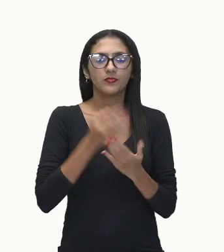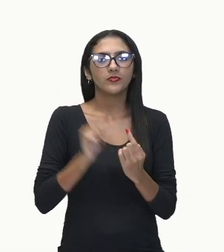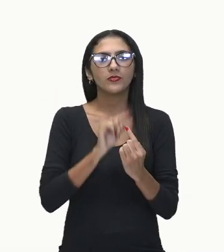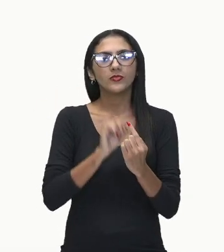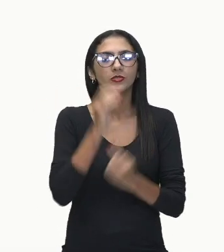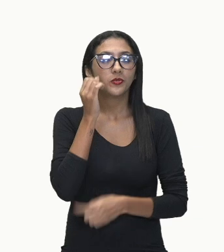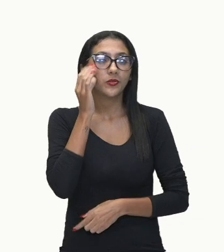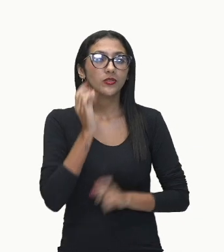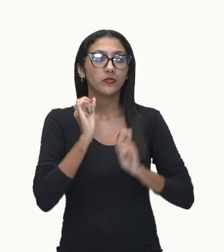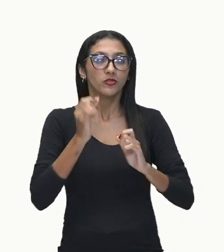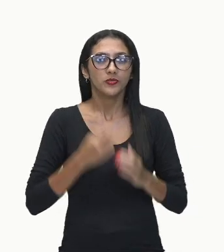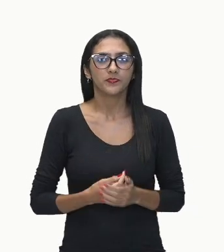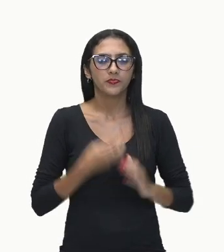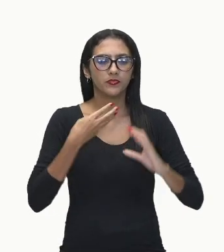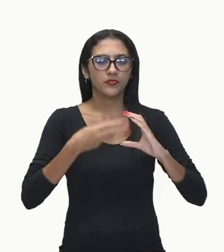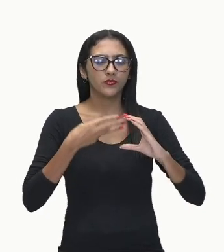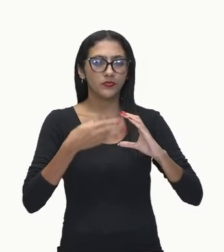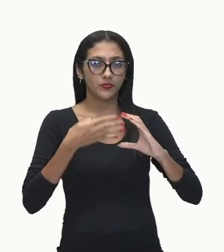de conhecimento: